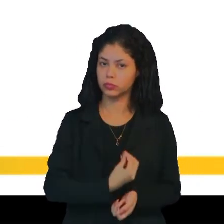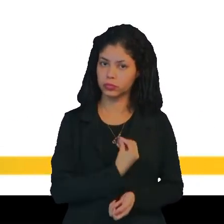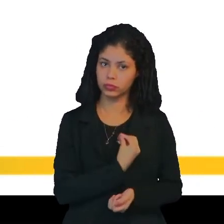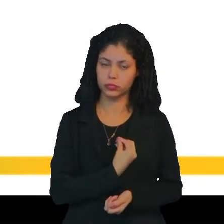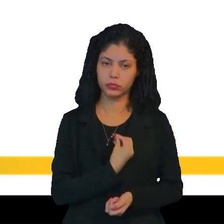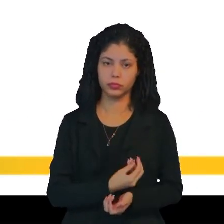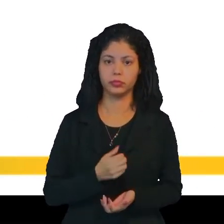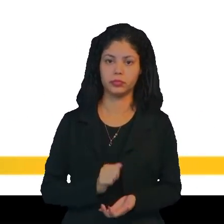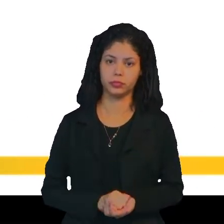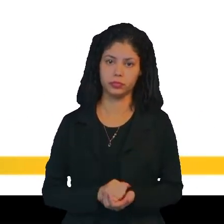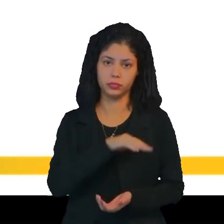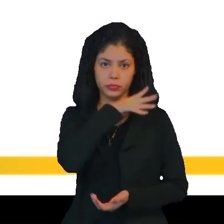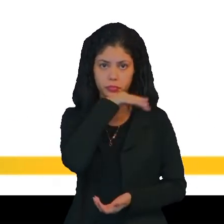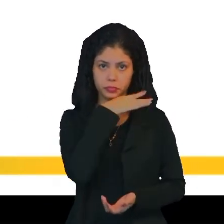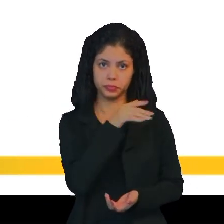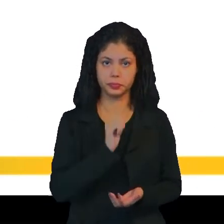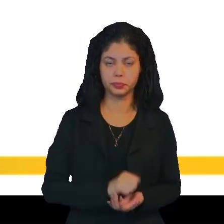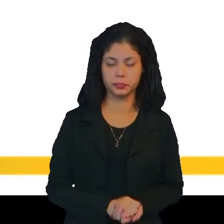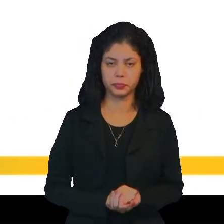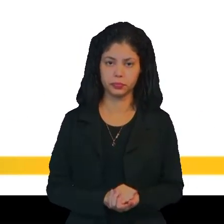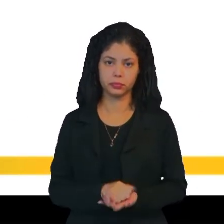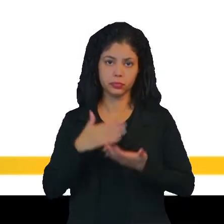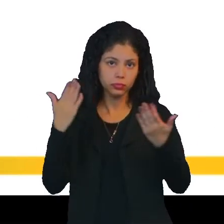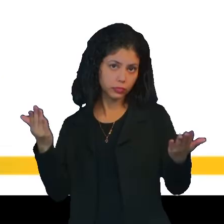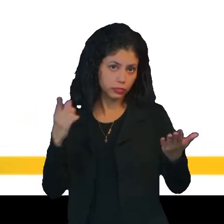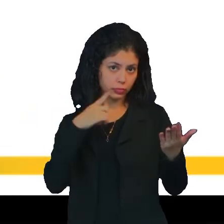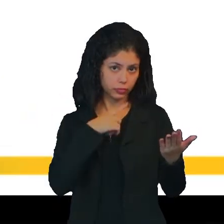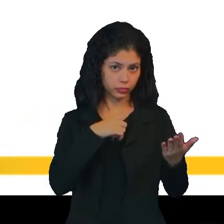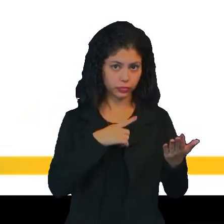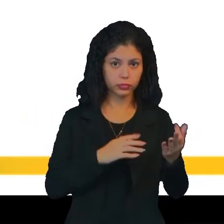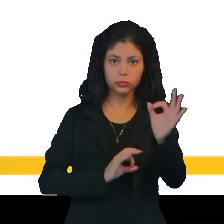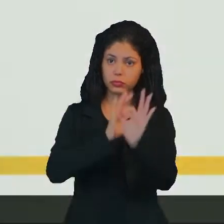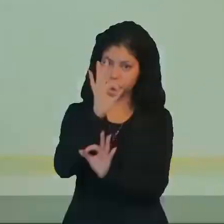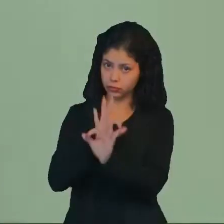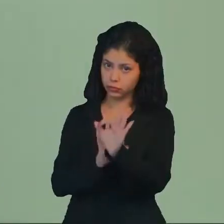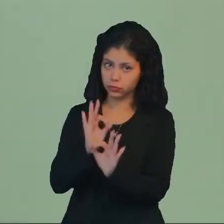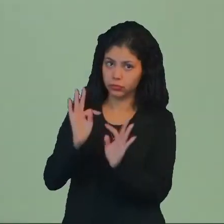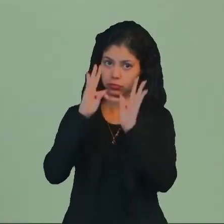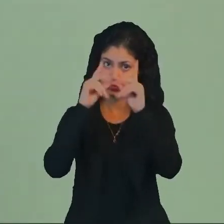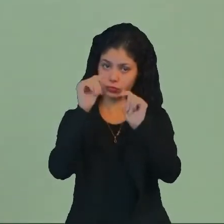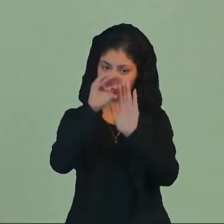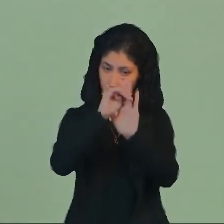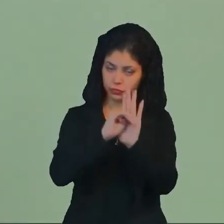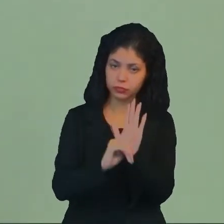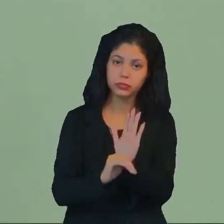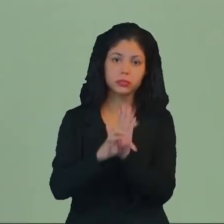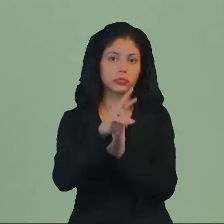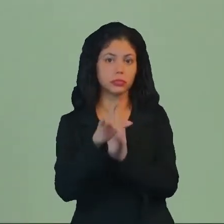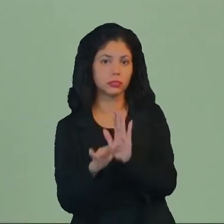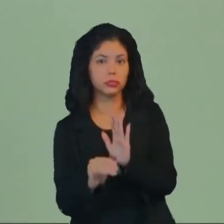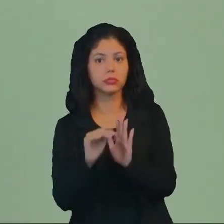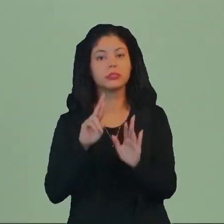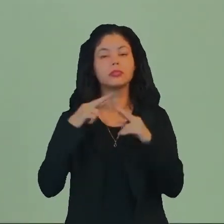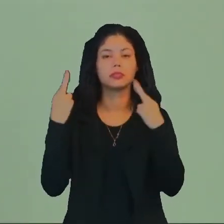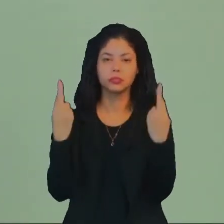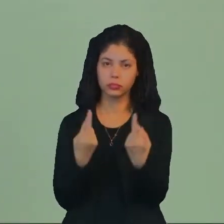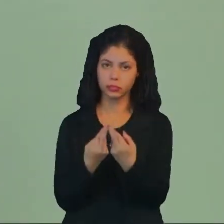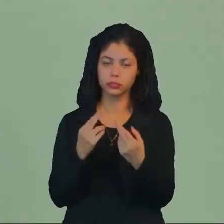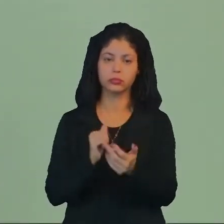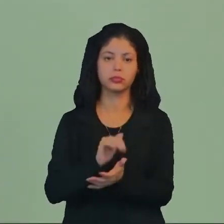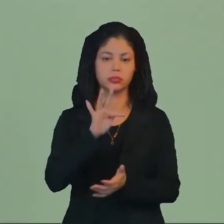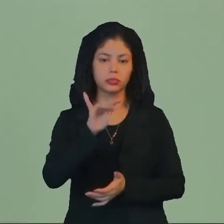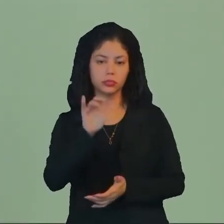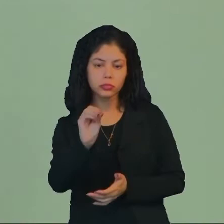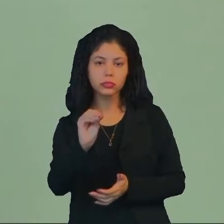presente aí o reino Animalia. Então nós temos aí essas categorias taxonômicas, né? Nós temos o reino,